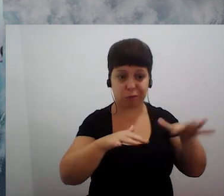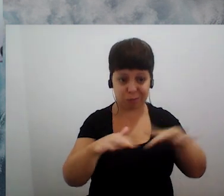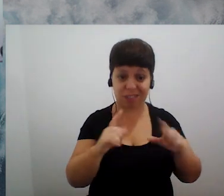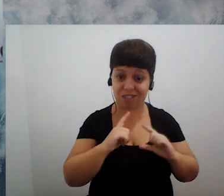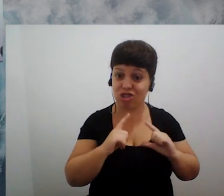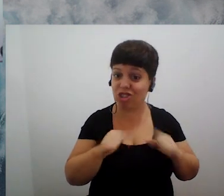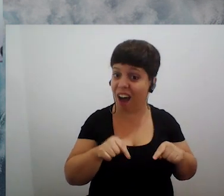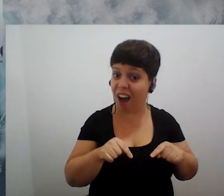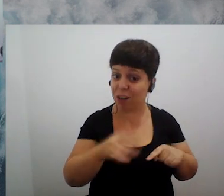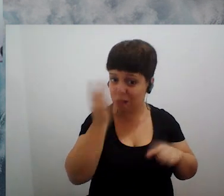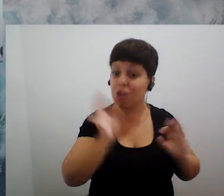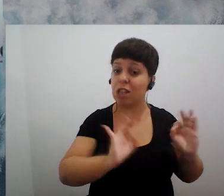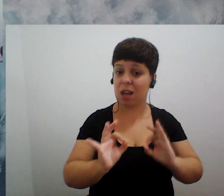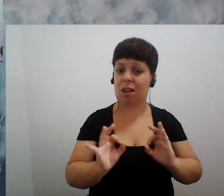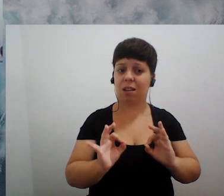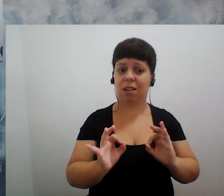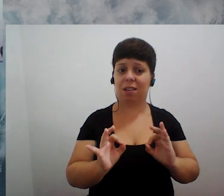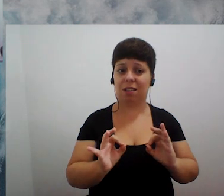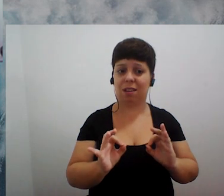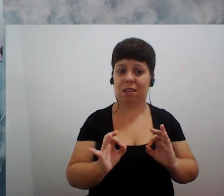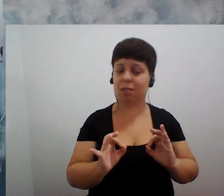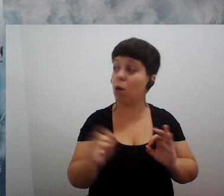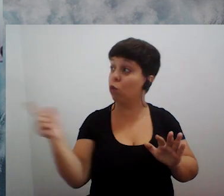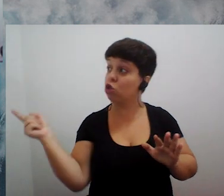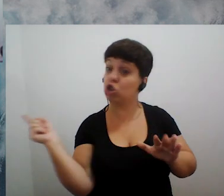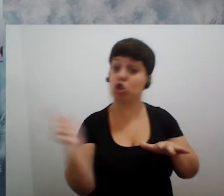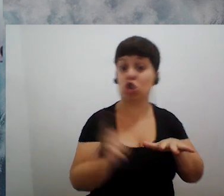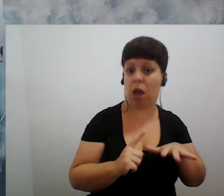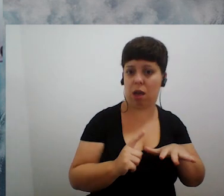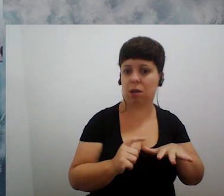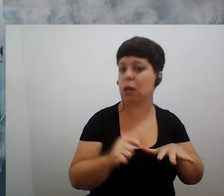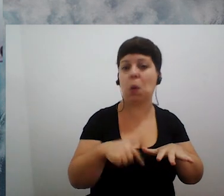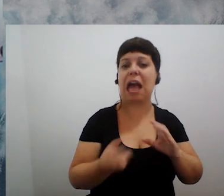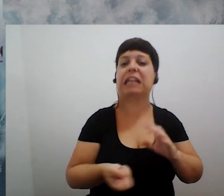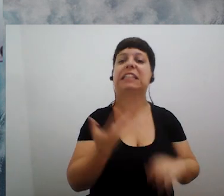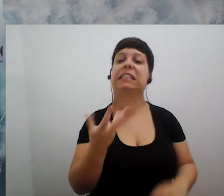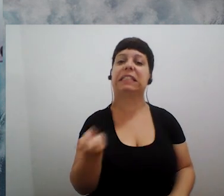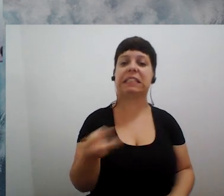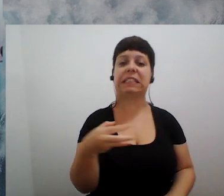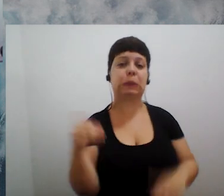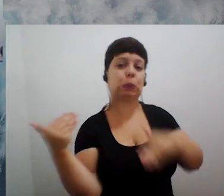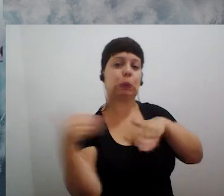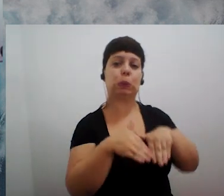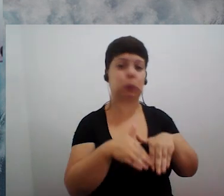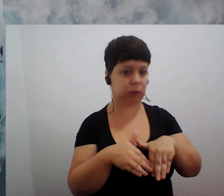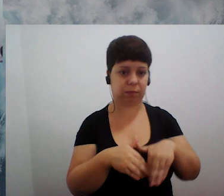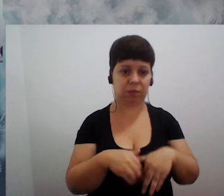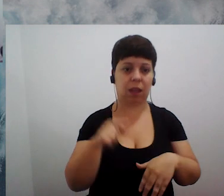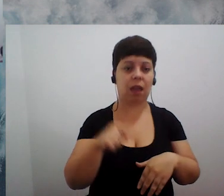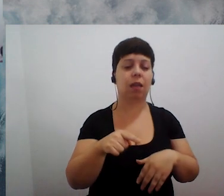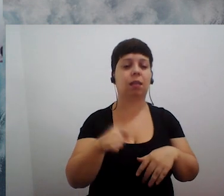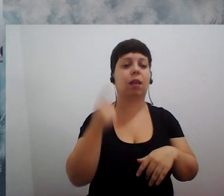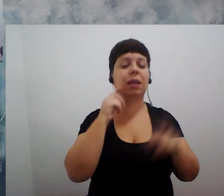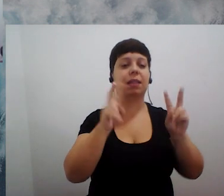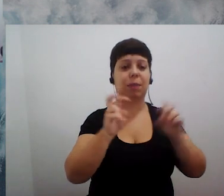anteriormente, a movimentação aqui já existe. Por que não, né? Por que não se integrar junto dessa movimentação? E aí, ainda